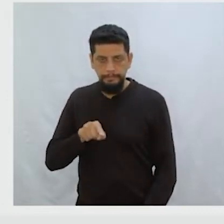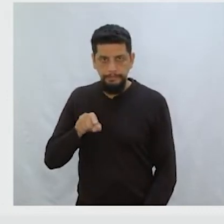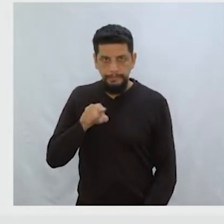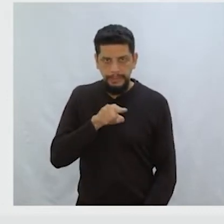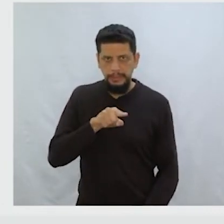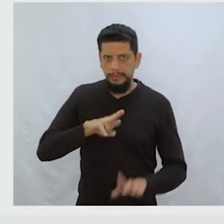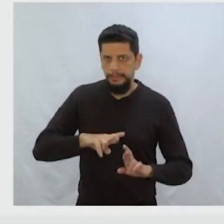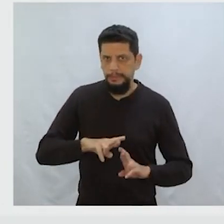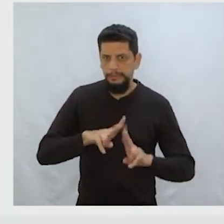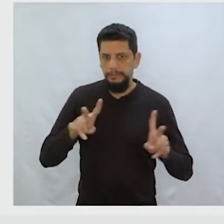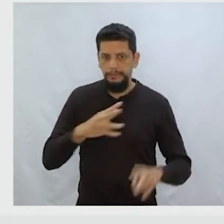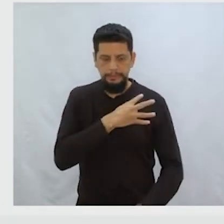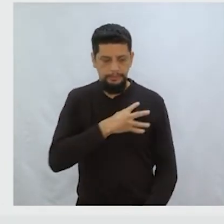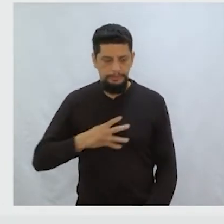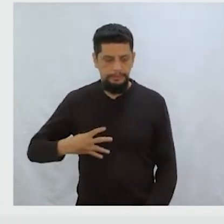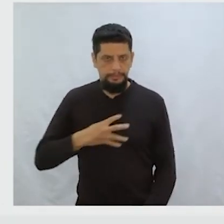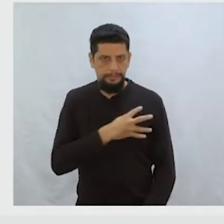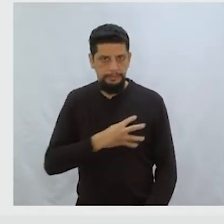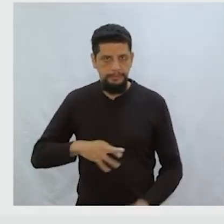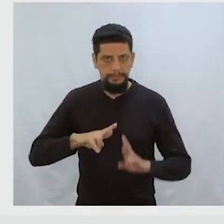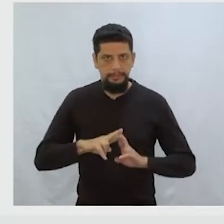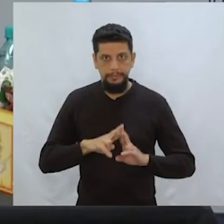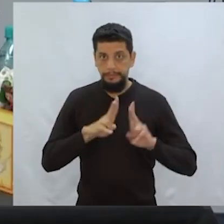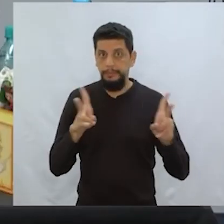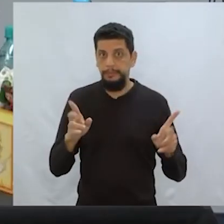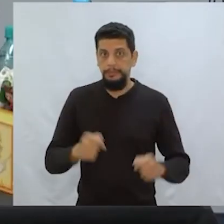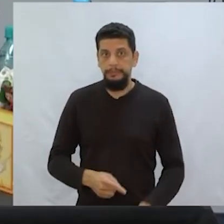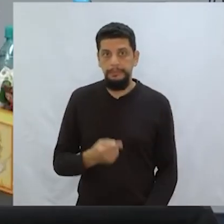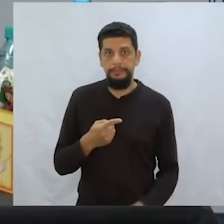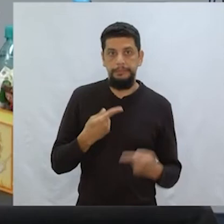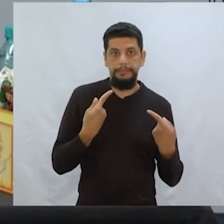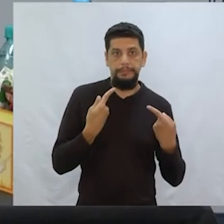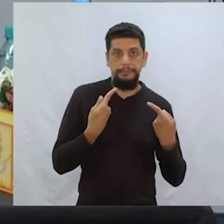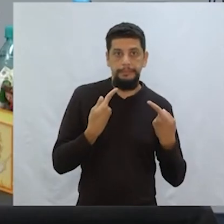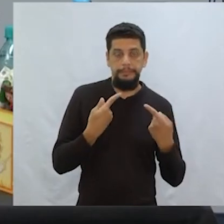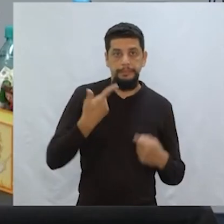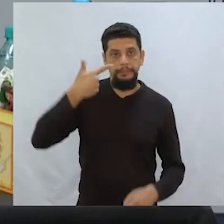pouco diferente, né? Vamos para mais um desafio, então?